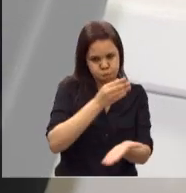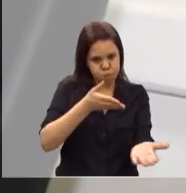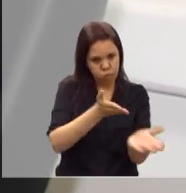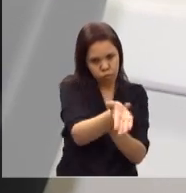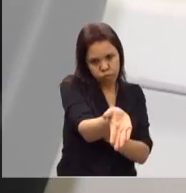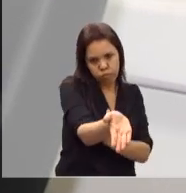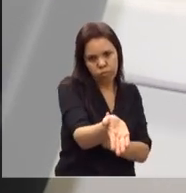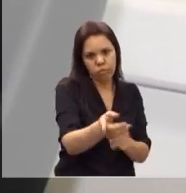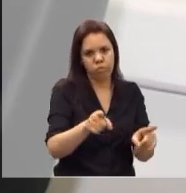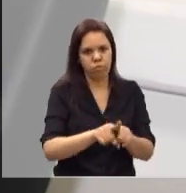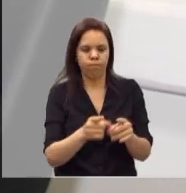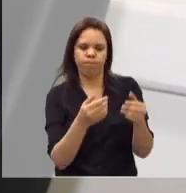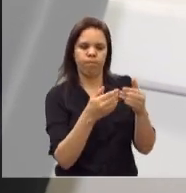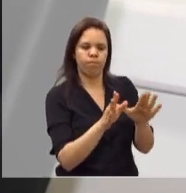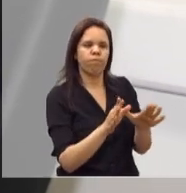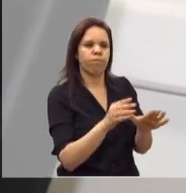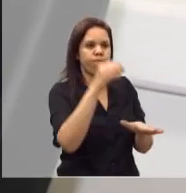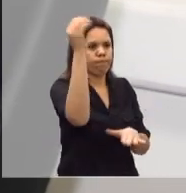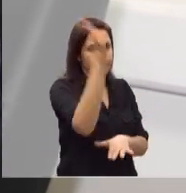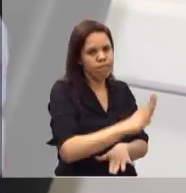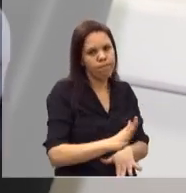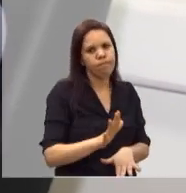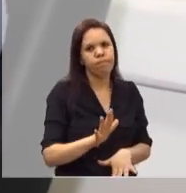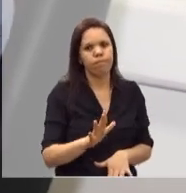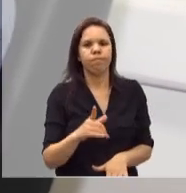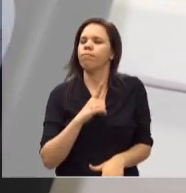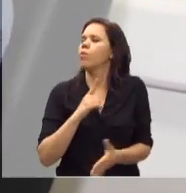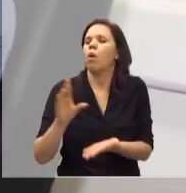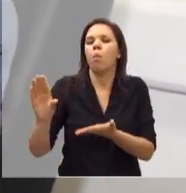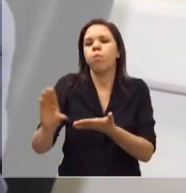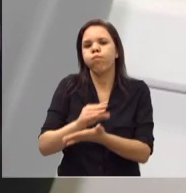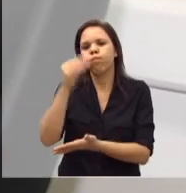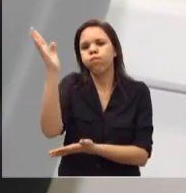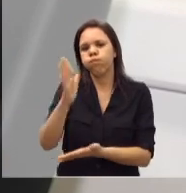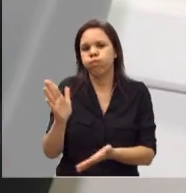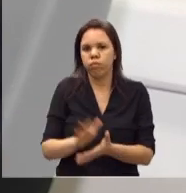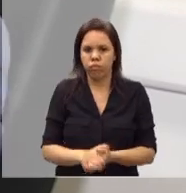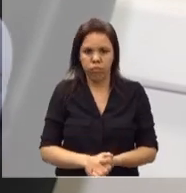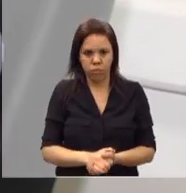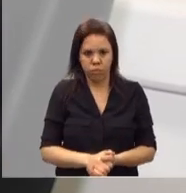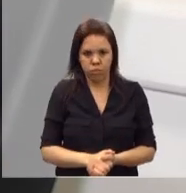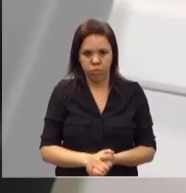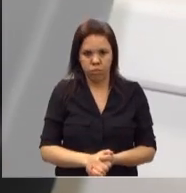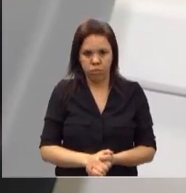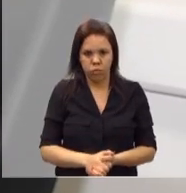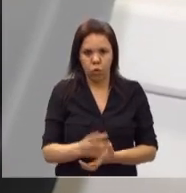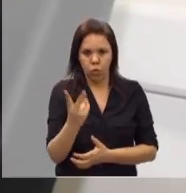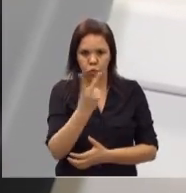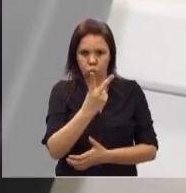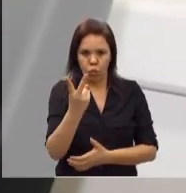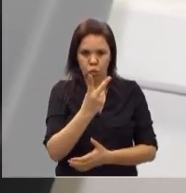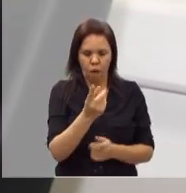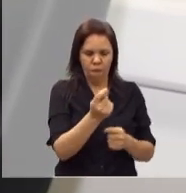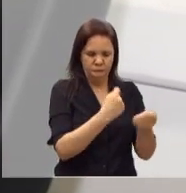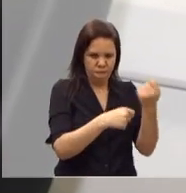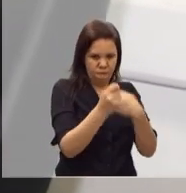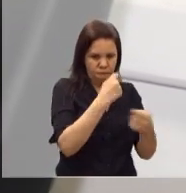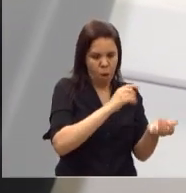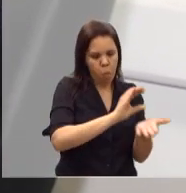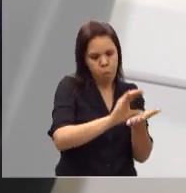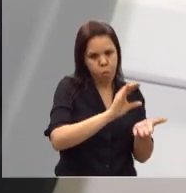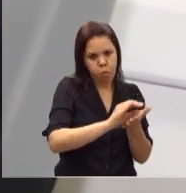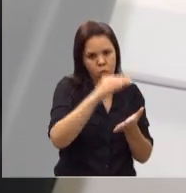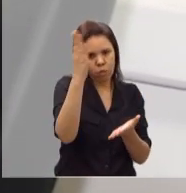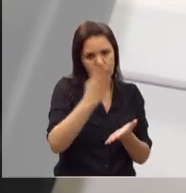quer dizer, libera-se a nível nacional, que tem verba nacional. Os 2 maiores orçamentos a nível de Brasil,